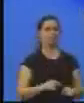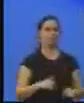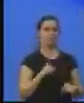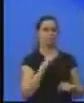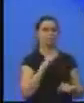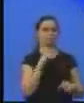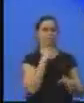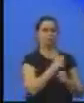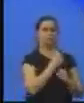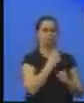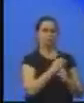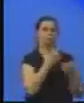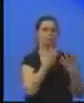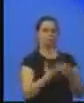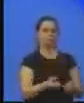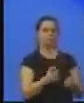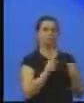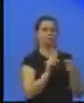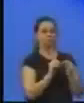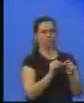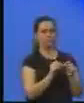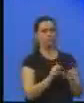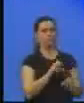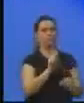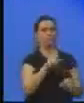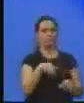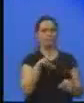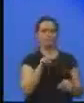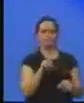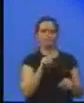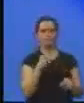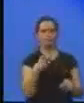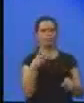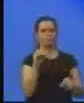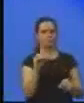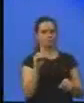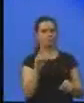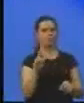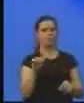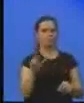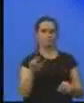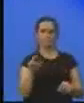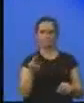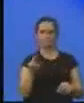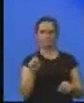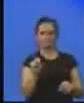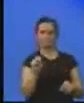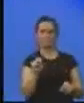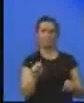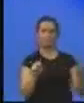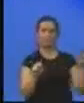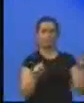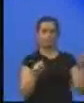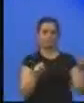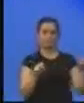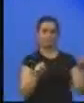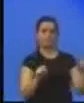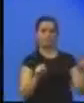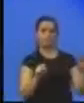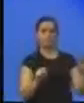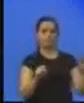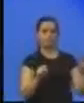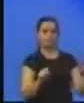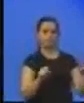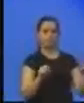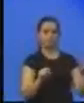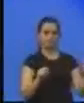quero calcular o valor aproximado de seno de 30 graus. Ou, desculpa, de 50 graus. Seno de 50 graus,